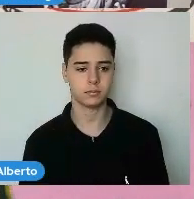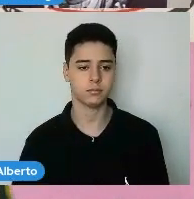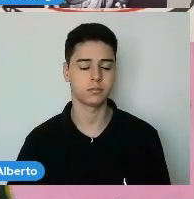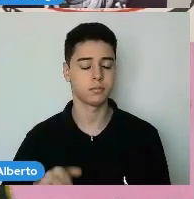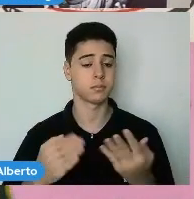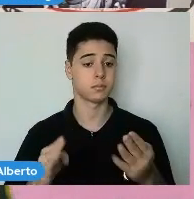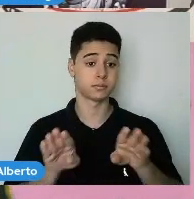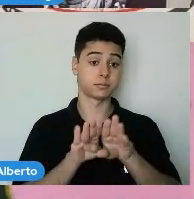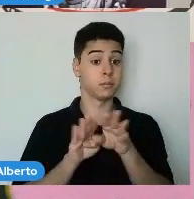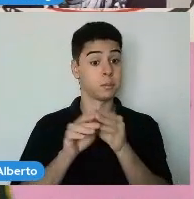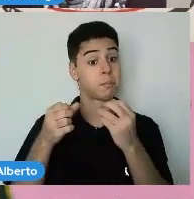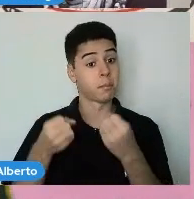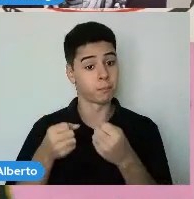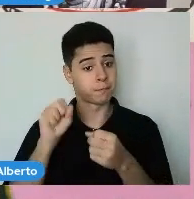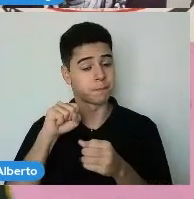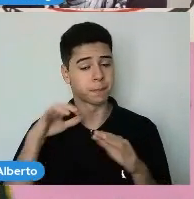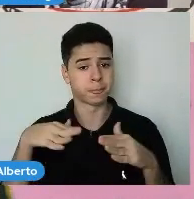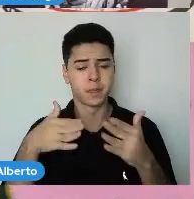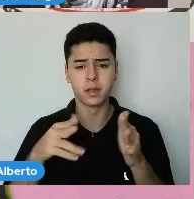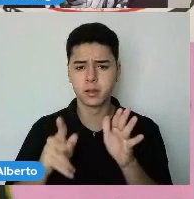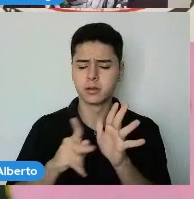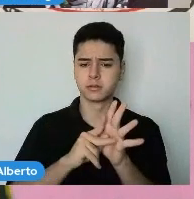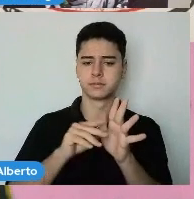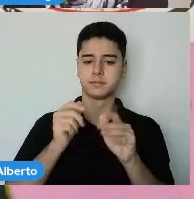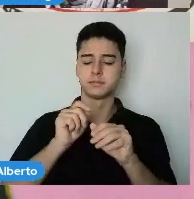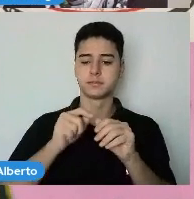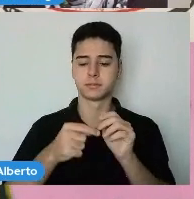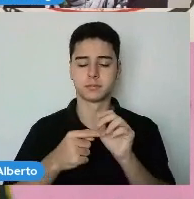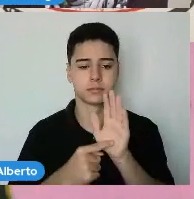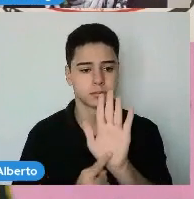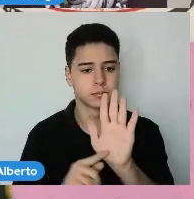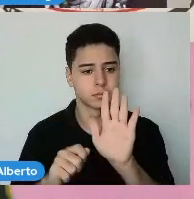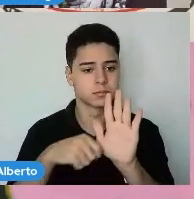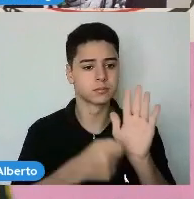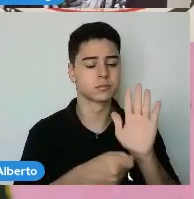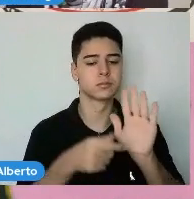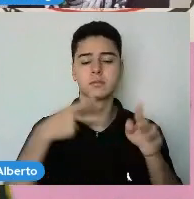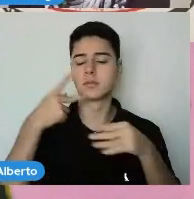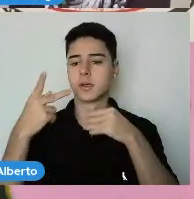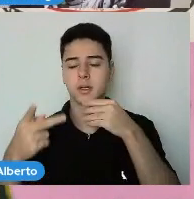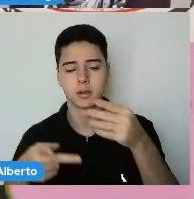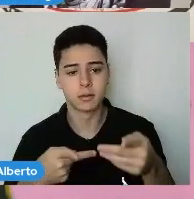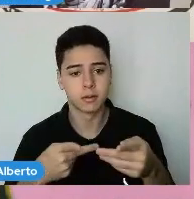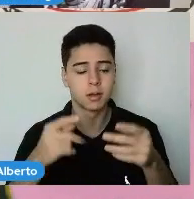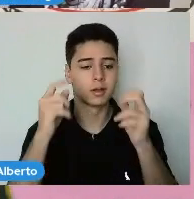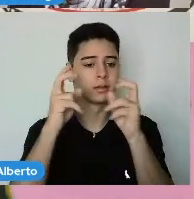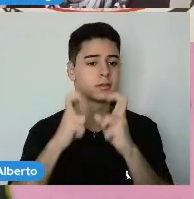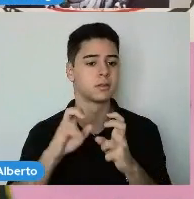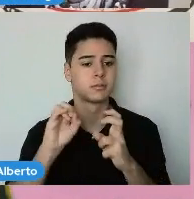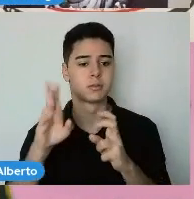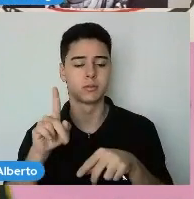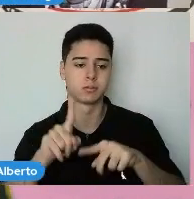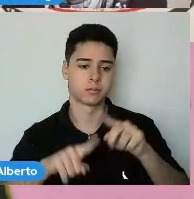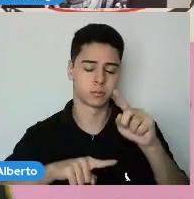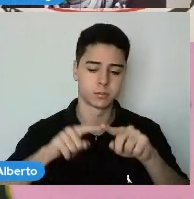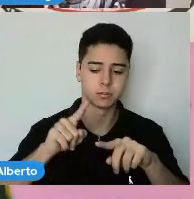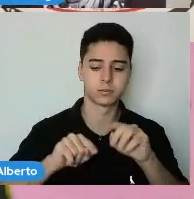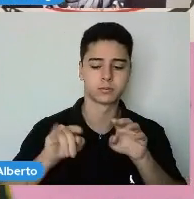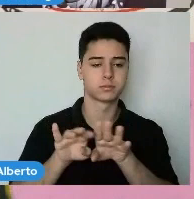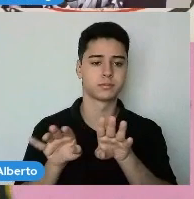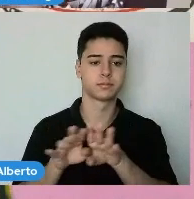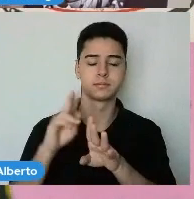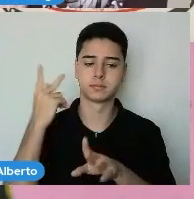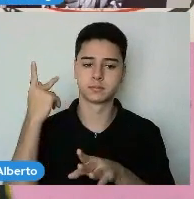também pode ser apropriação e ressignificação de linguagens, temáticas ou materiais